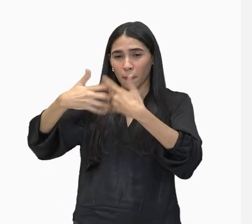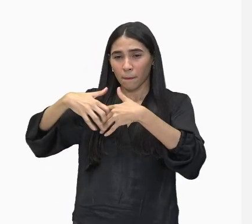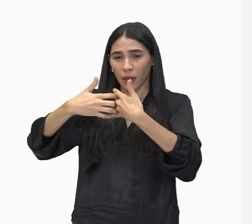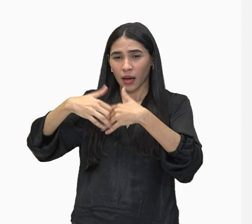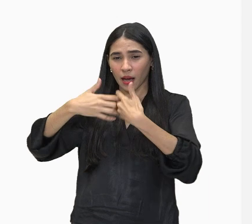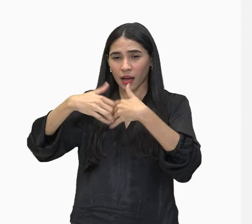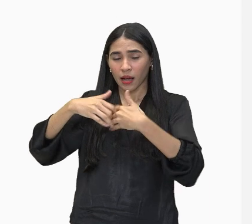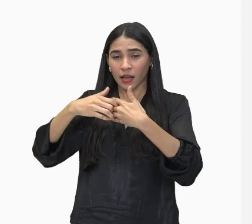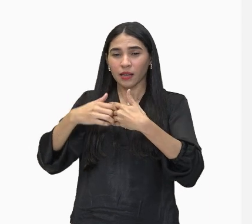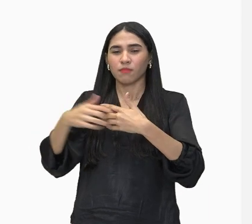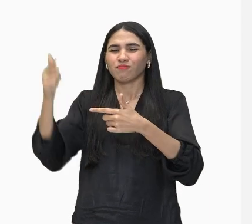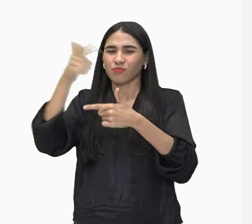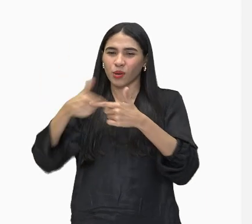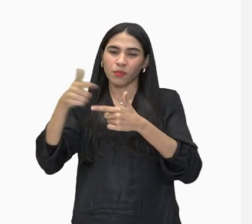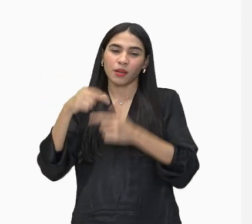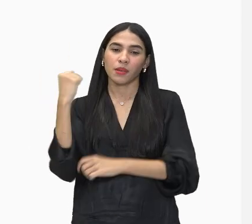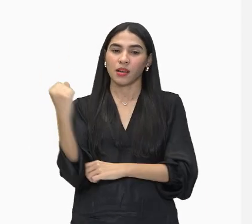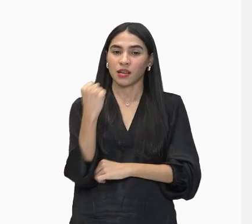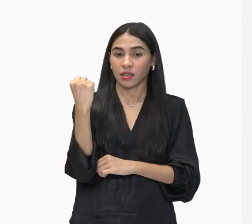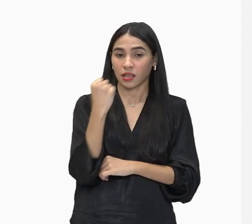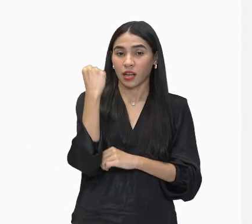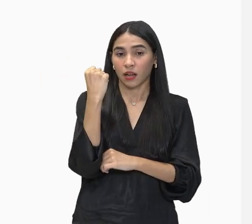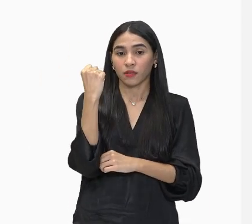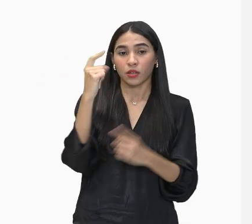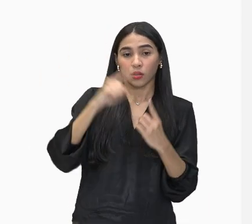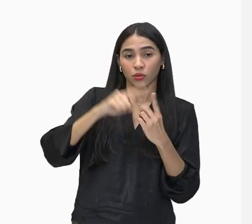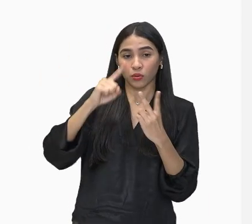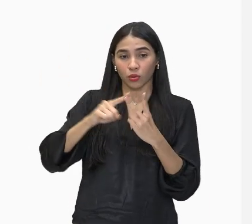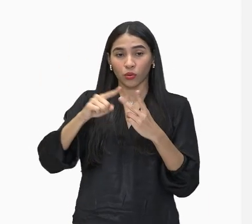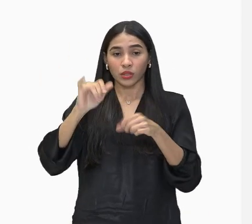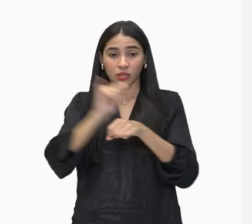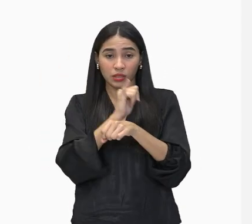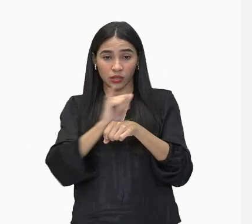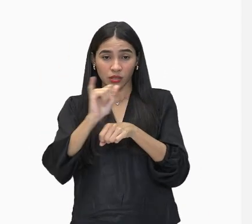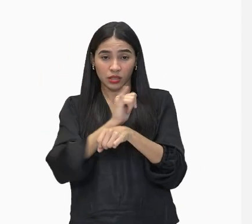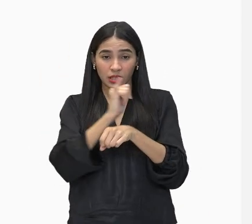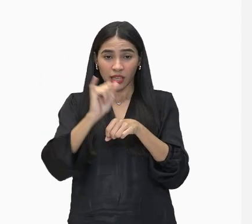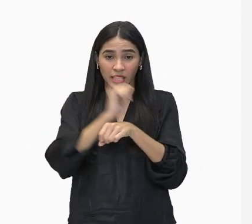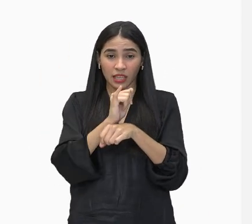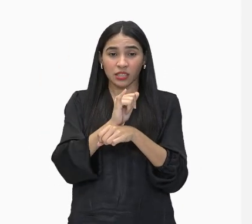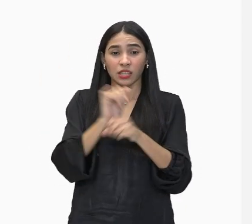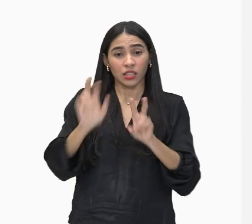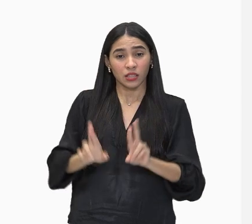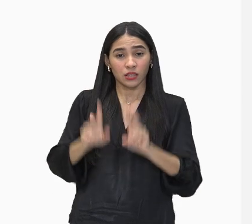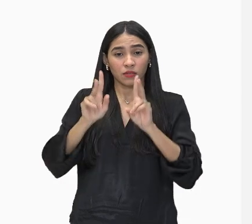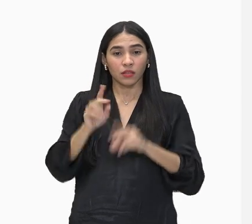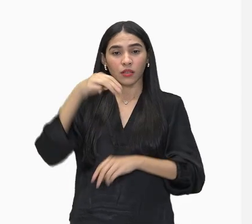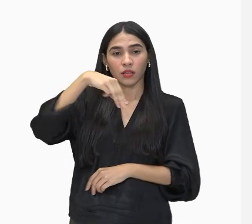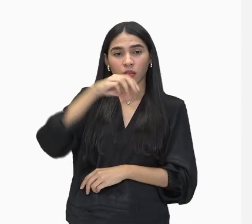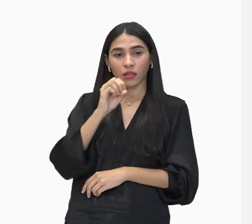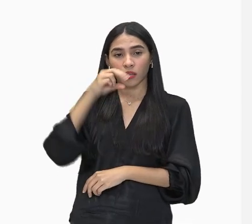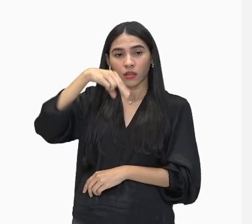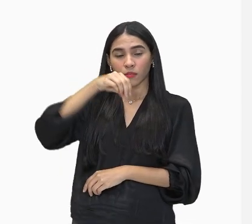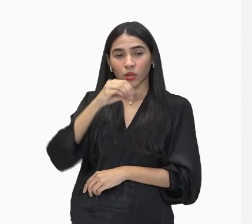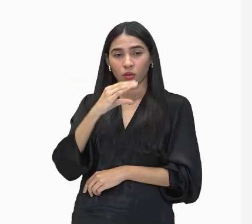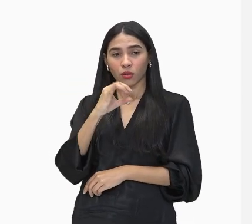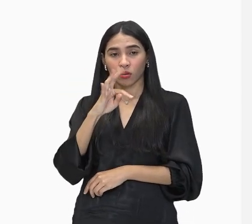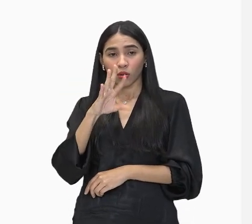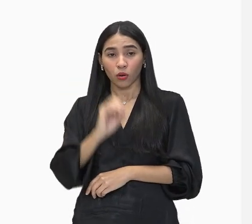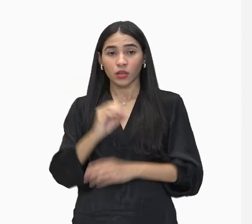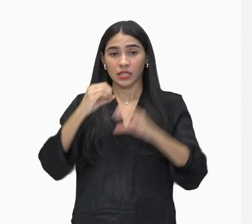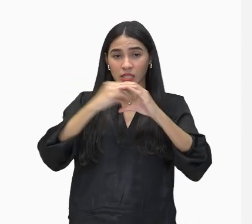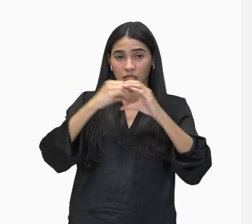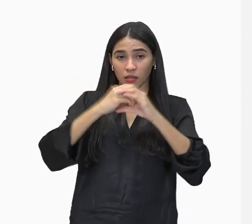danos neurológicos por dois mecanismos distintos. Os monócitos, células